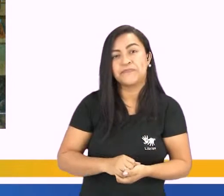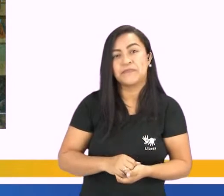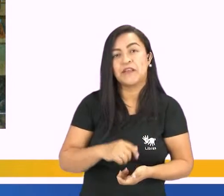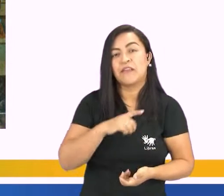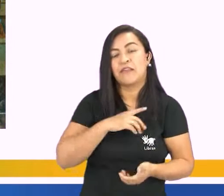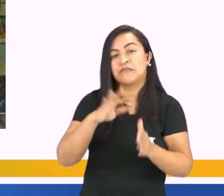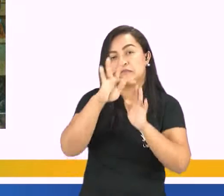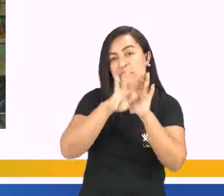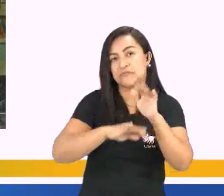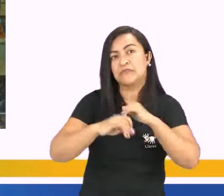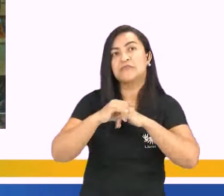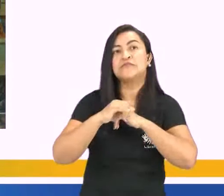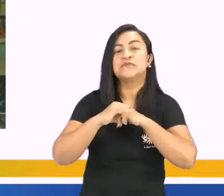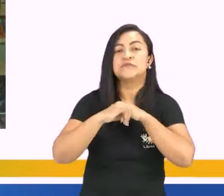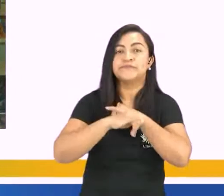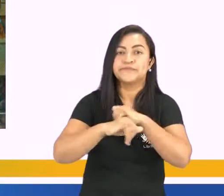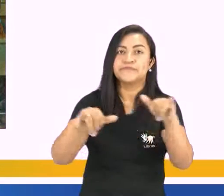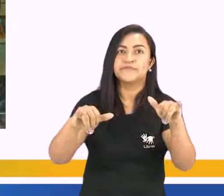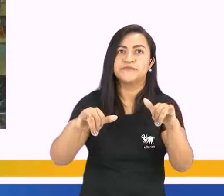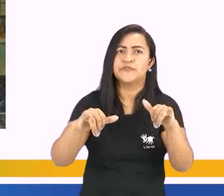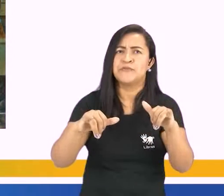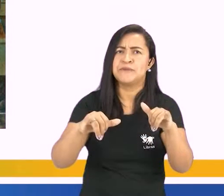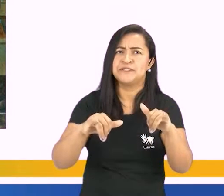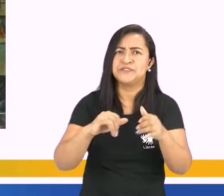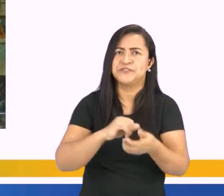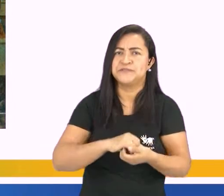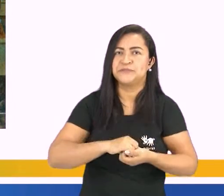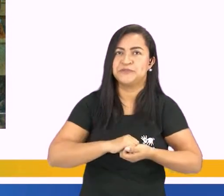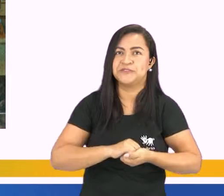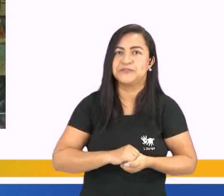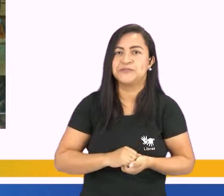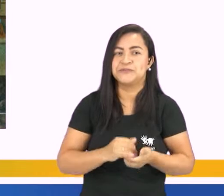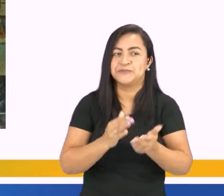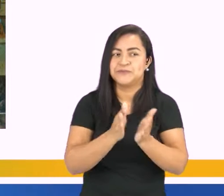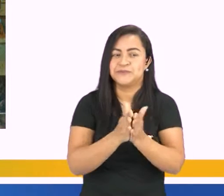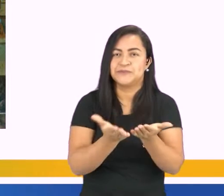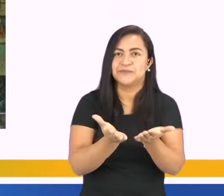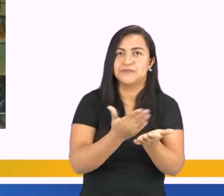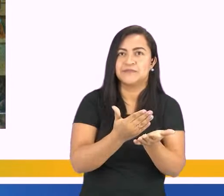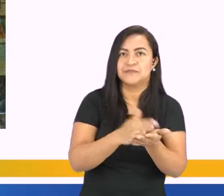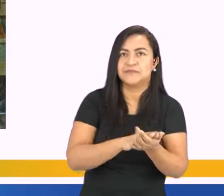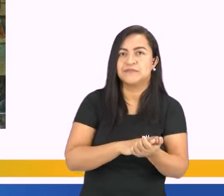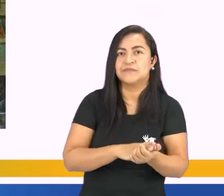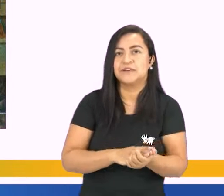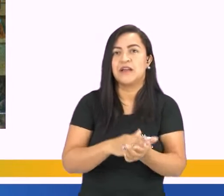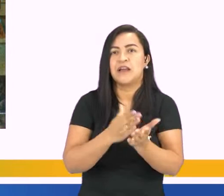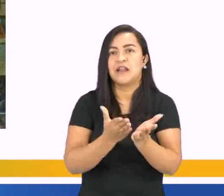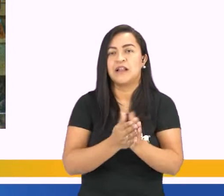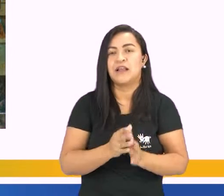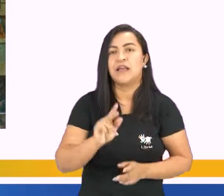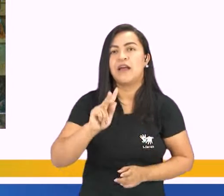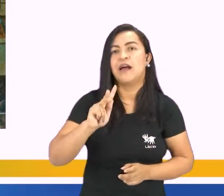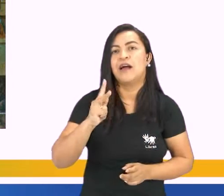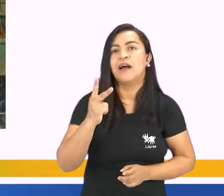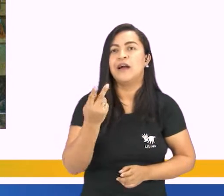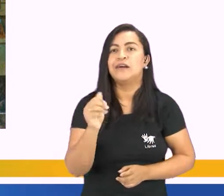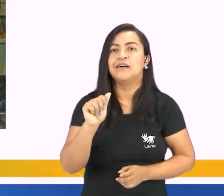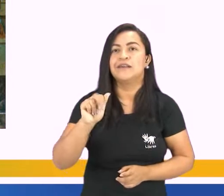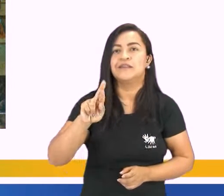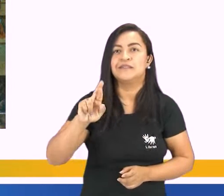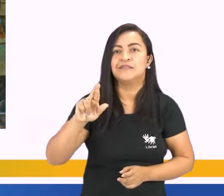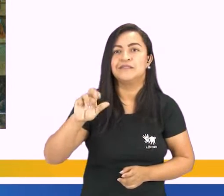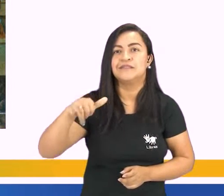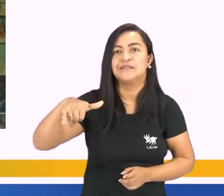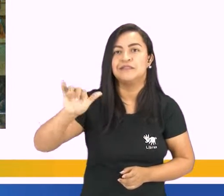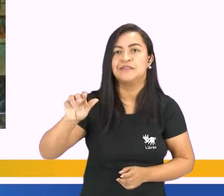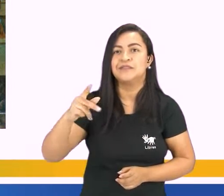texto narrativo. Ao lado, nós temos aí um livro, Harry Potter e la Piedra Filosofal. Bom, é